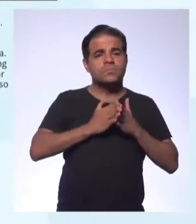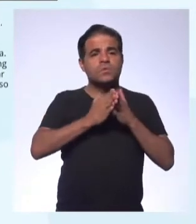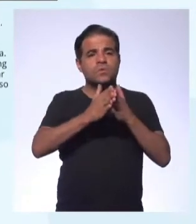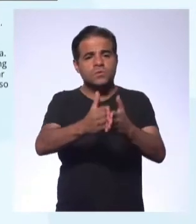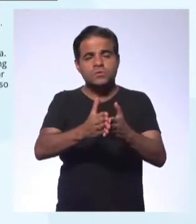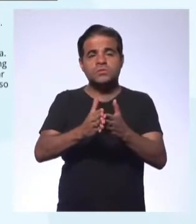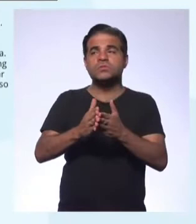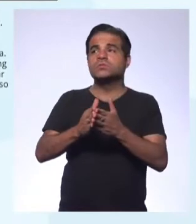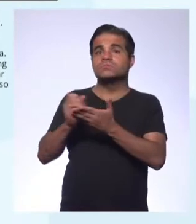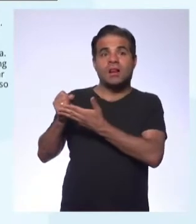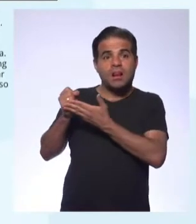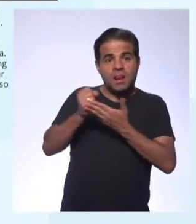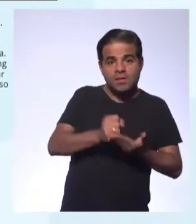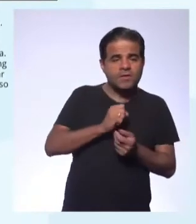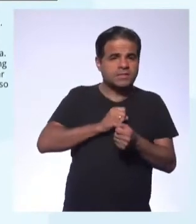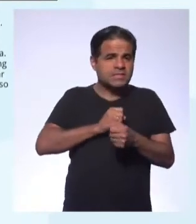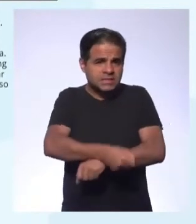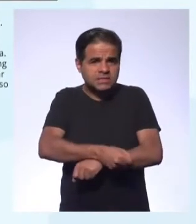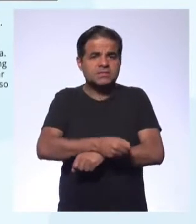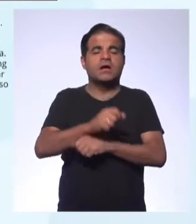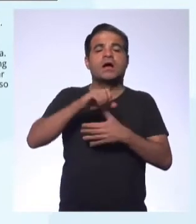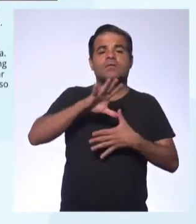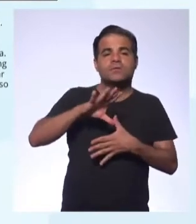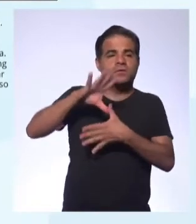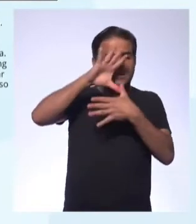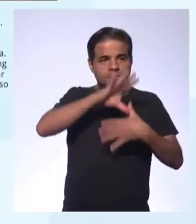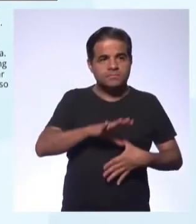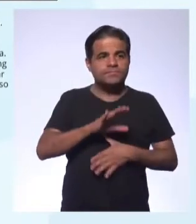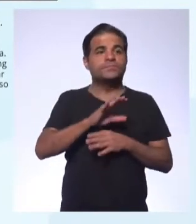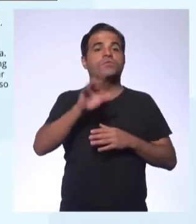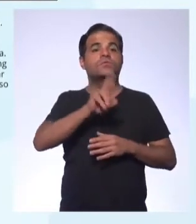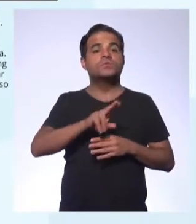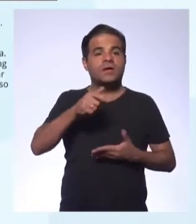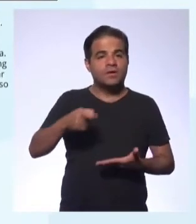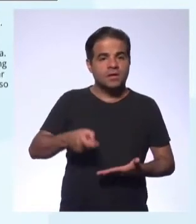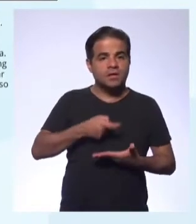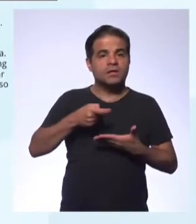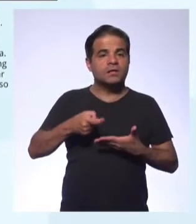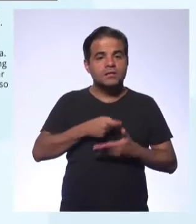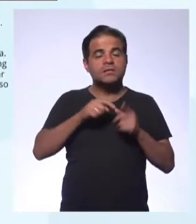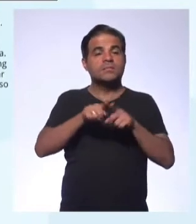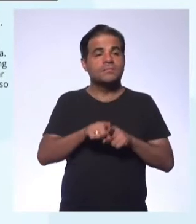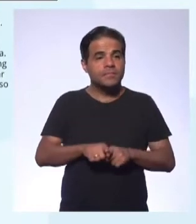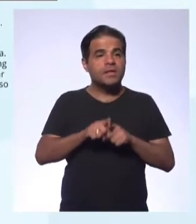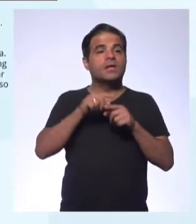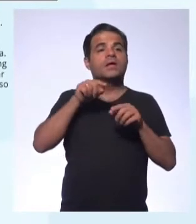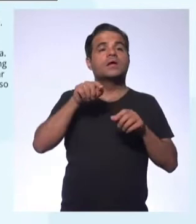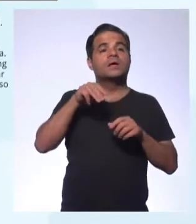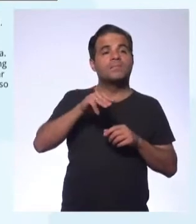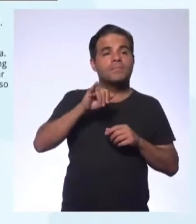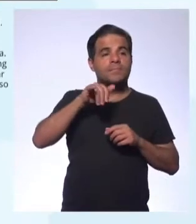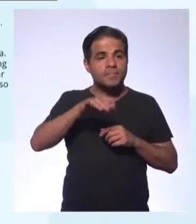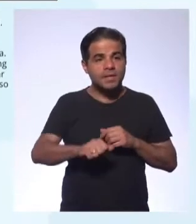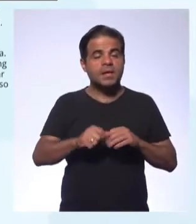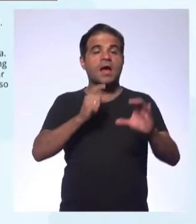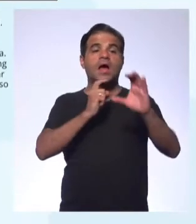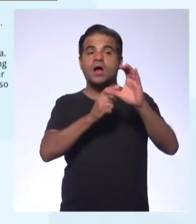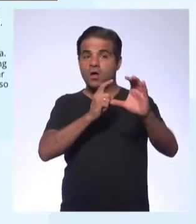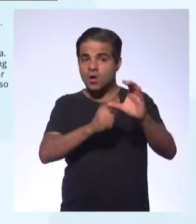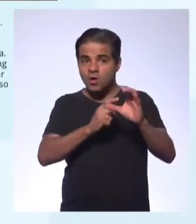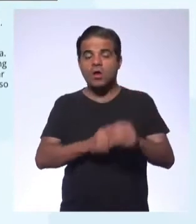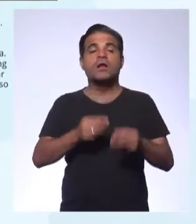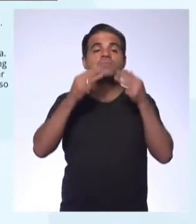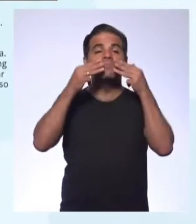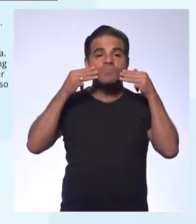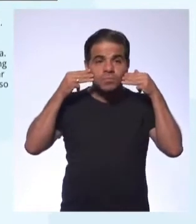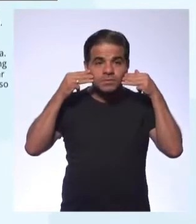escravos para a América, a saber, as rotas de Guiné, as rotas de Minas, lá da Feitoria, Angola e